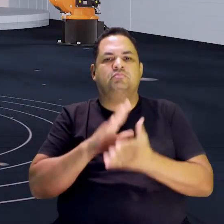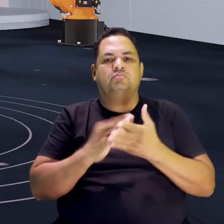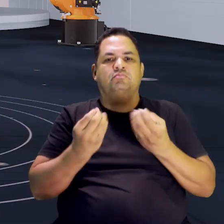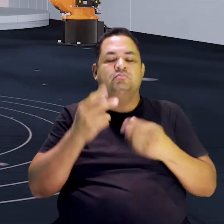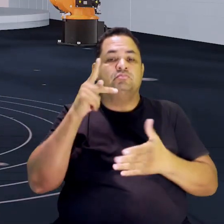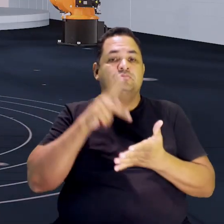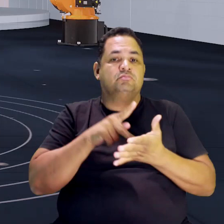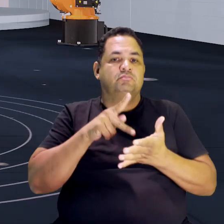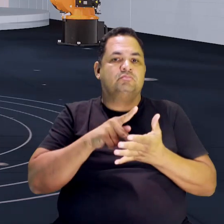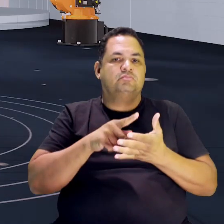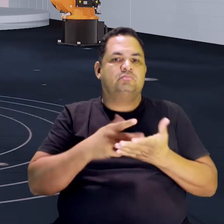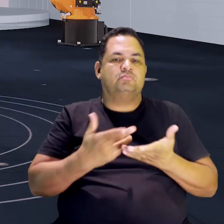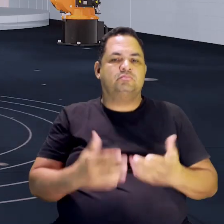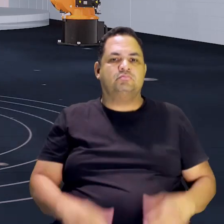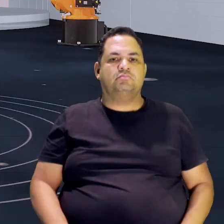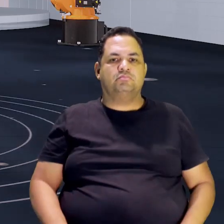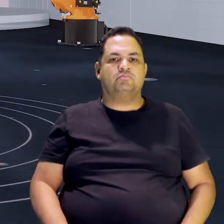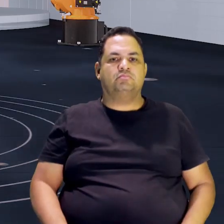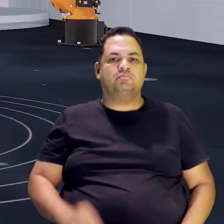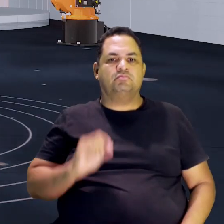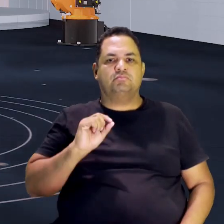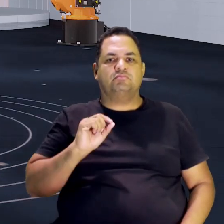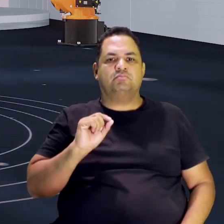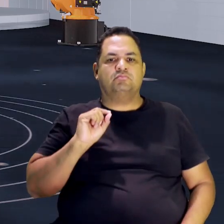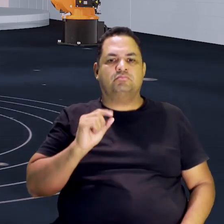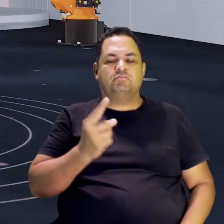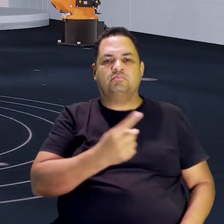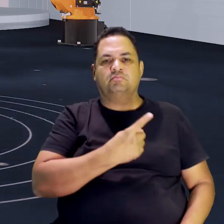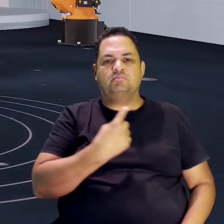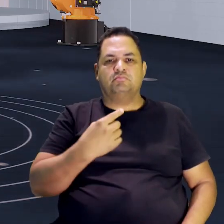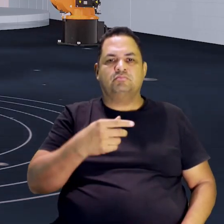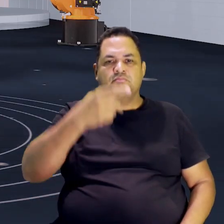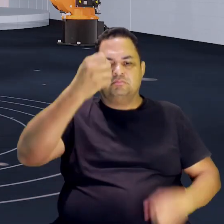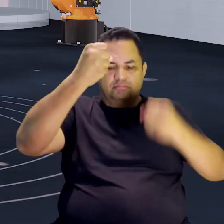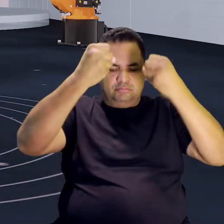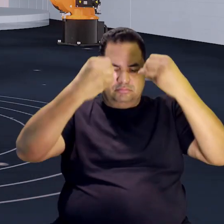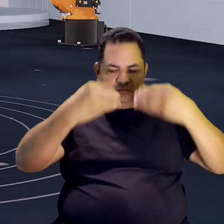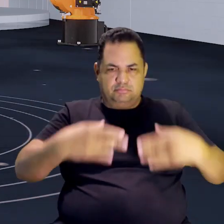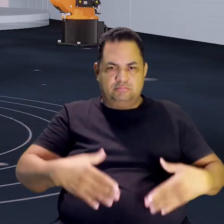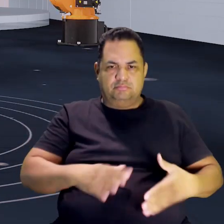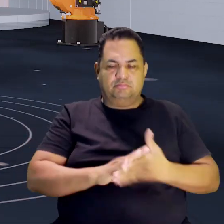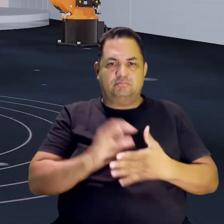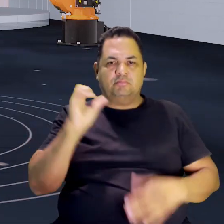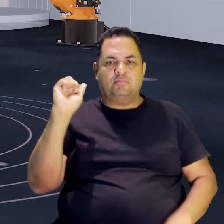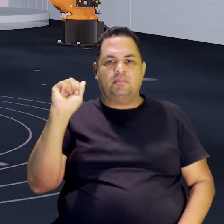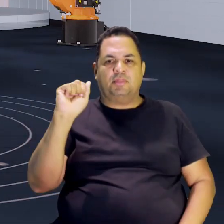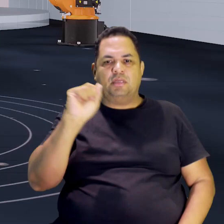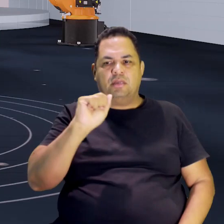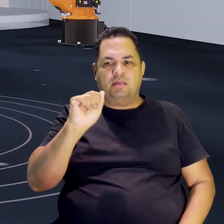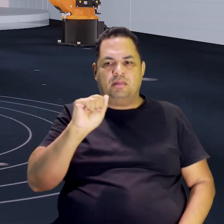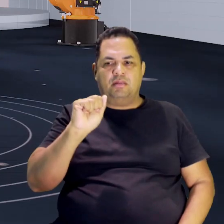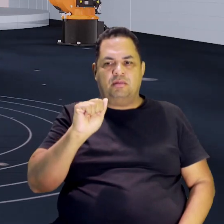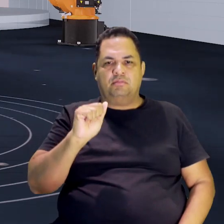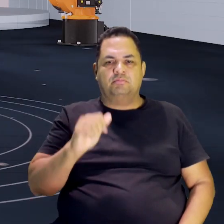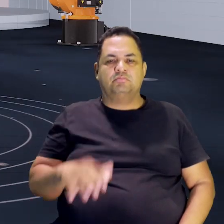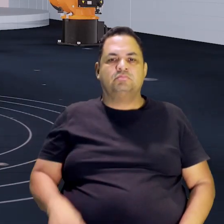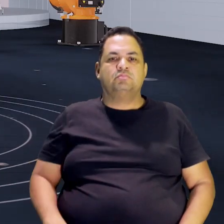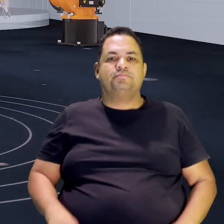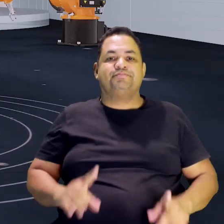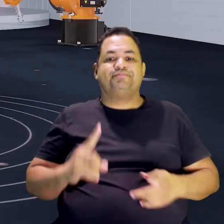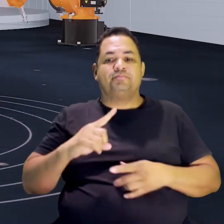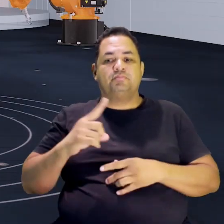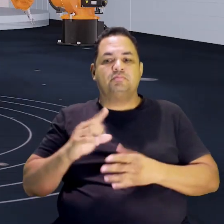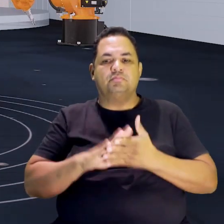na verdade, sobre força resultante. O que nós falamos aqui foi a questão da aceleração. A aceleração ela depende da